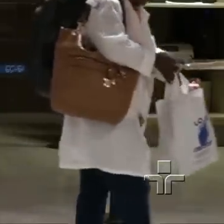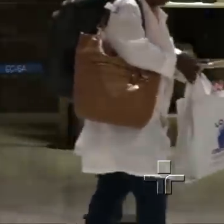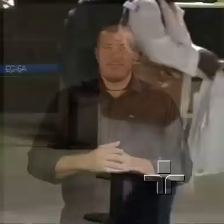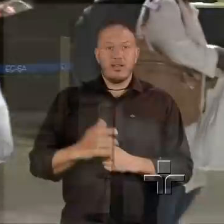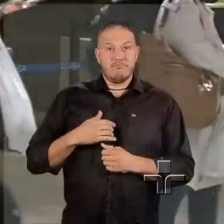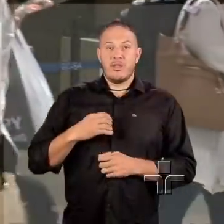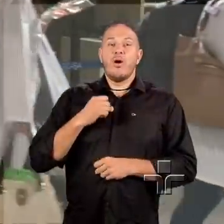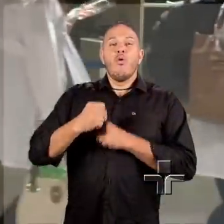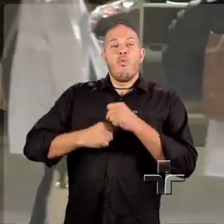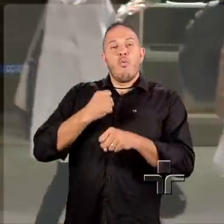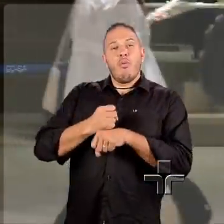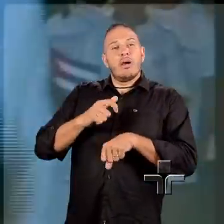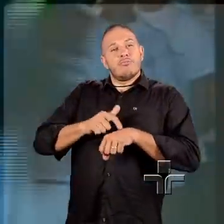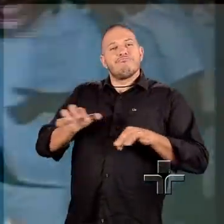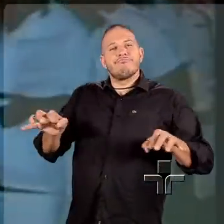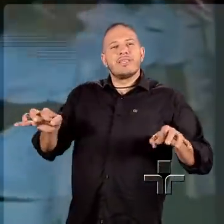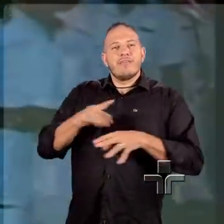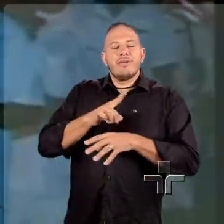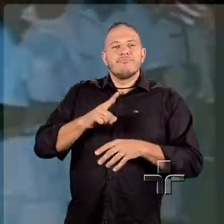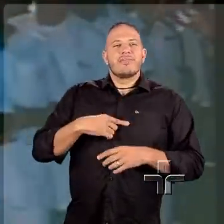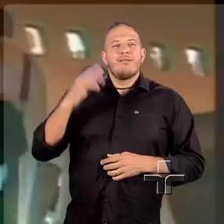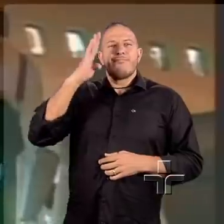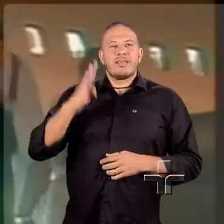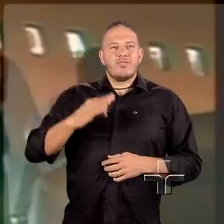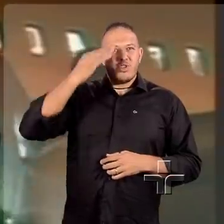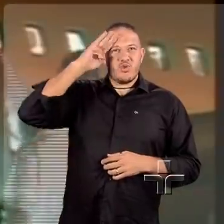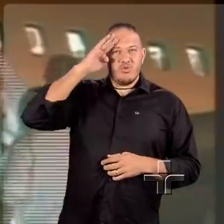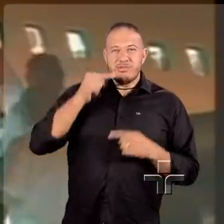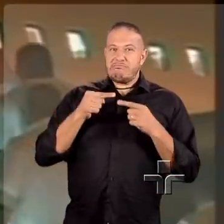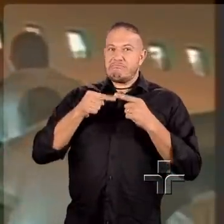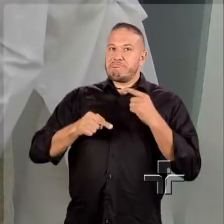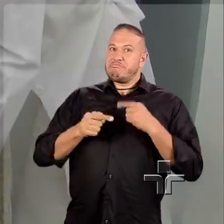O ano termina com mal-estar entre Brasil e Cuba.